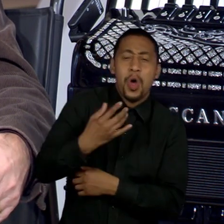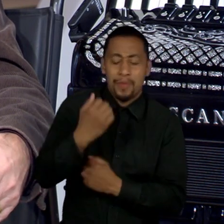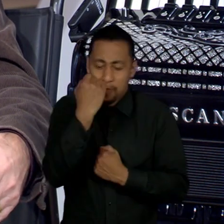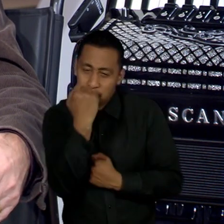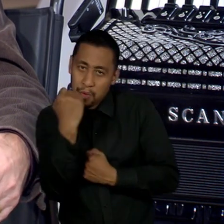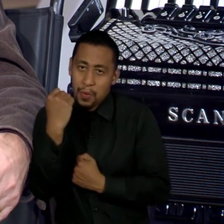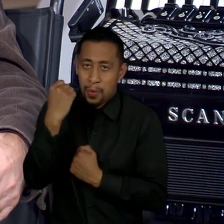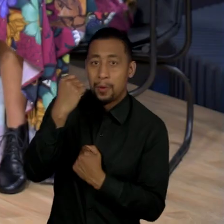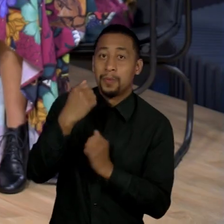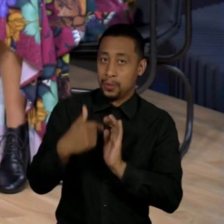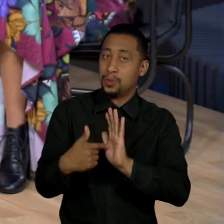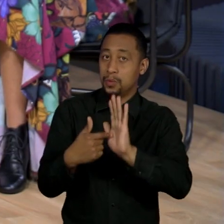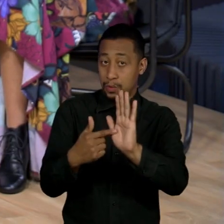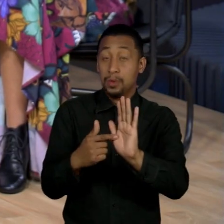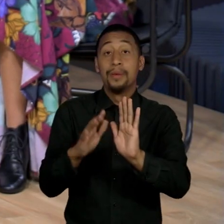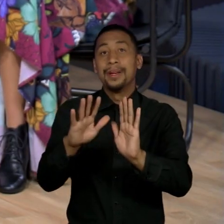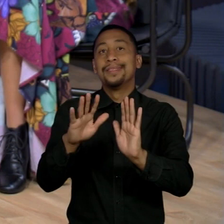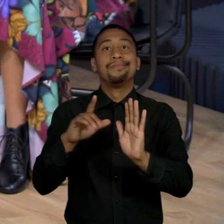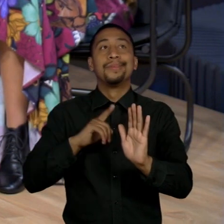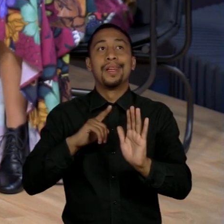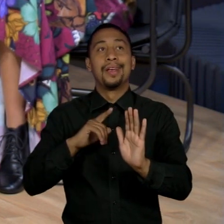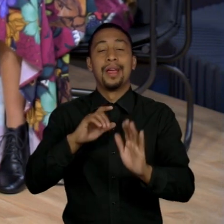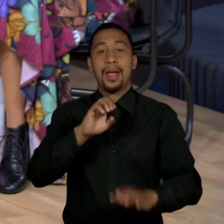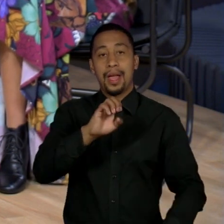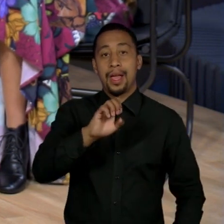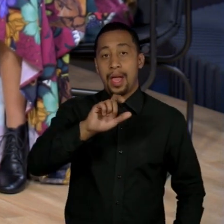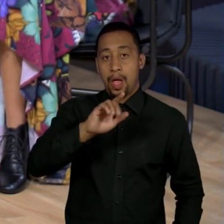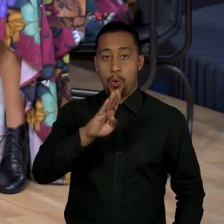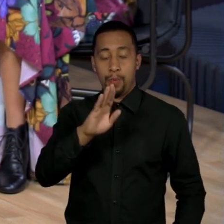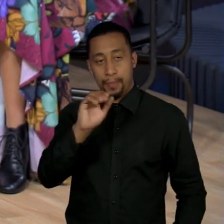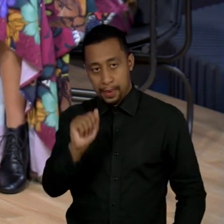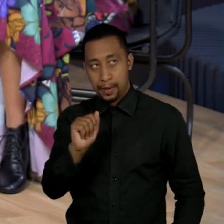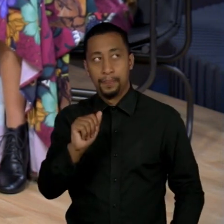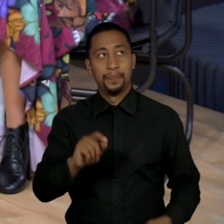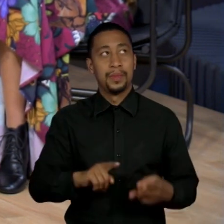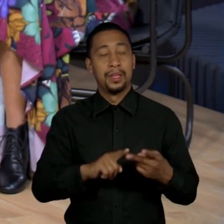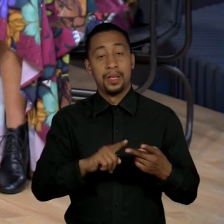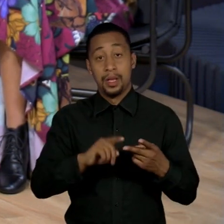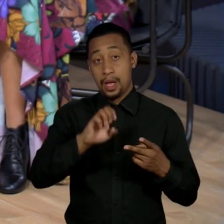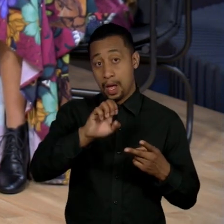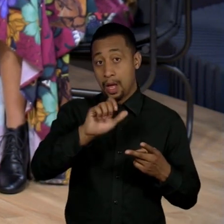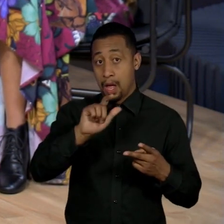são forrozeiras, né, como a Elba, o Alceu Valença,